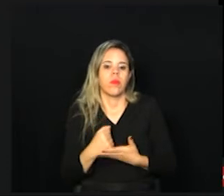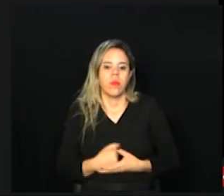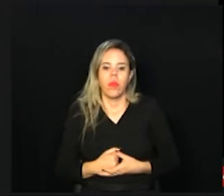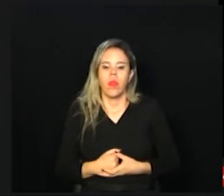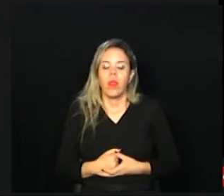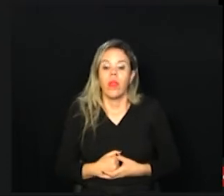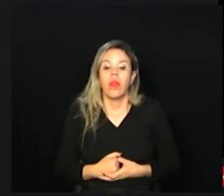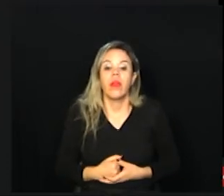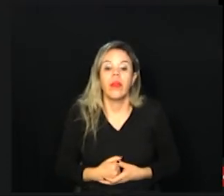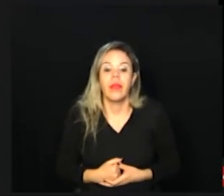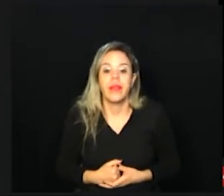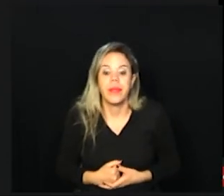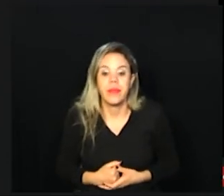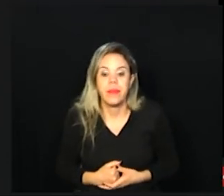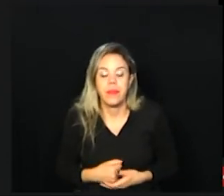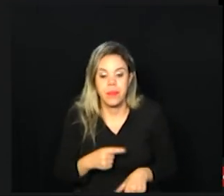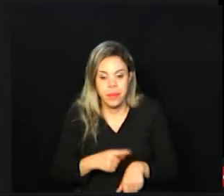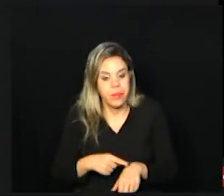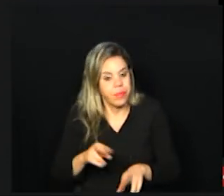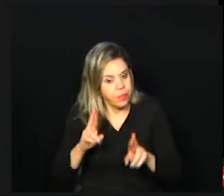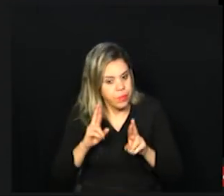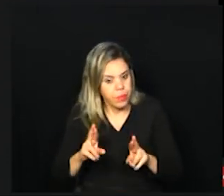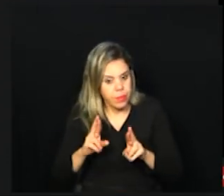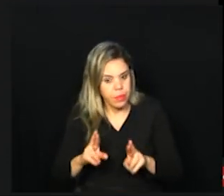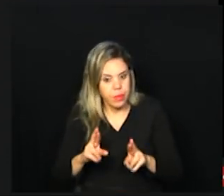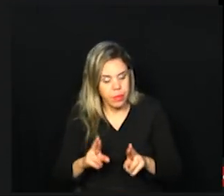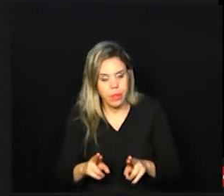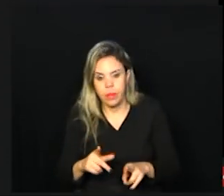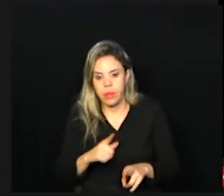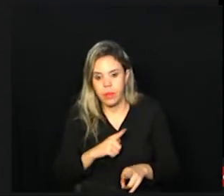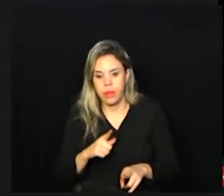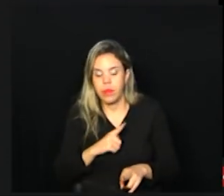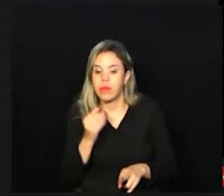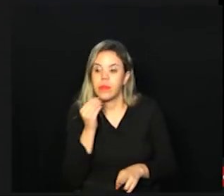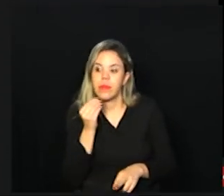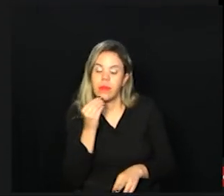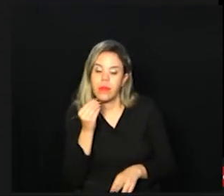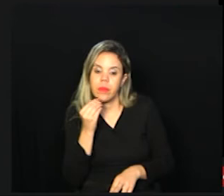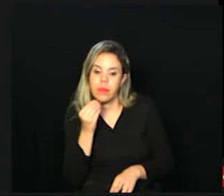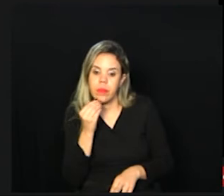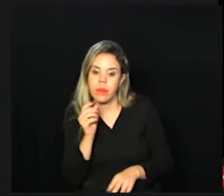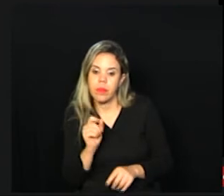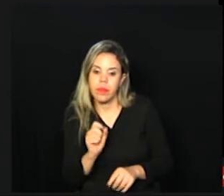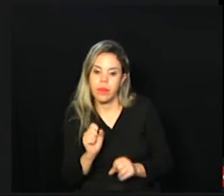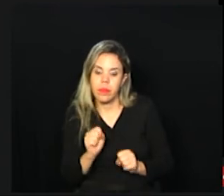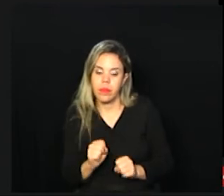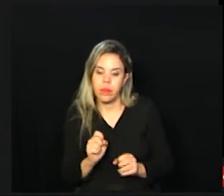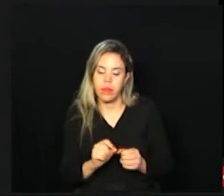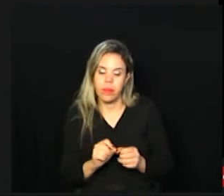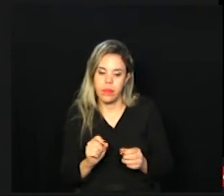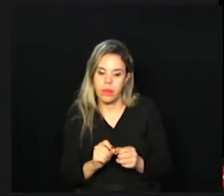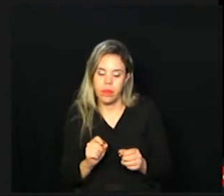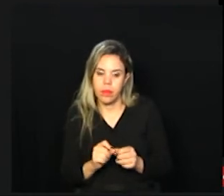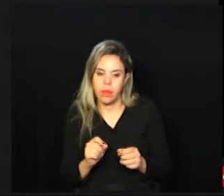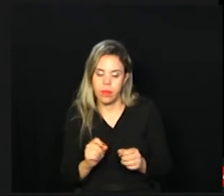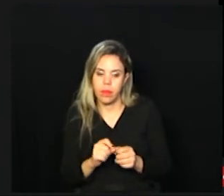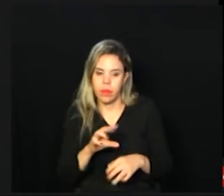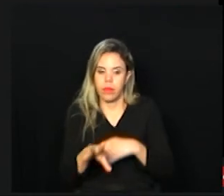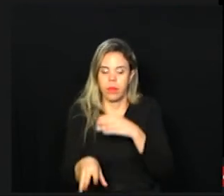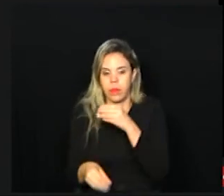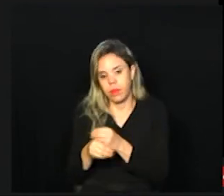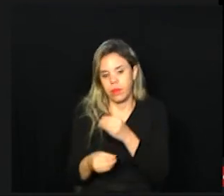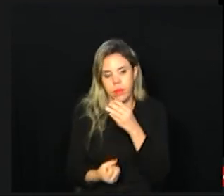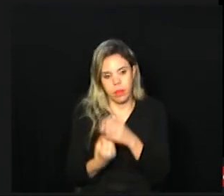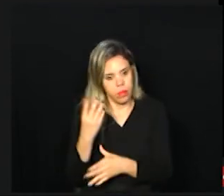momento. Eu espero que ainda tenha essa oportunidade para que possa fazer mais acréscimos e